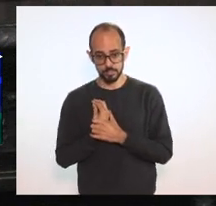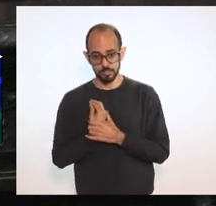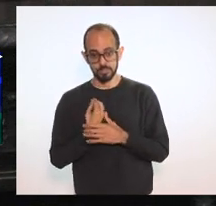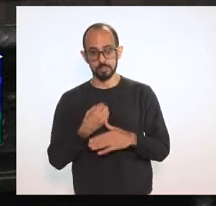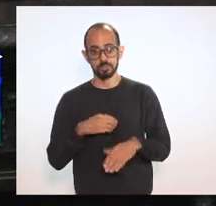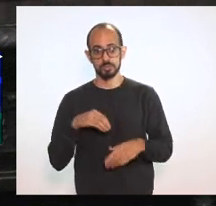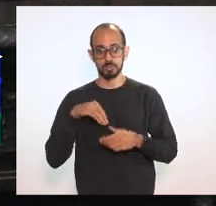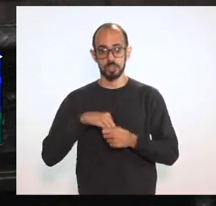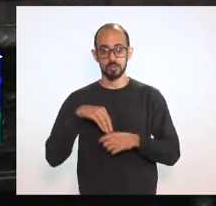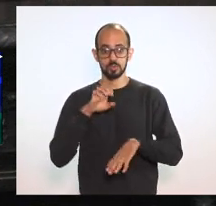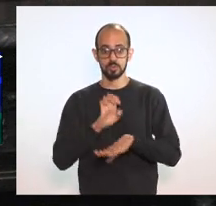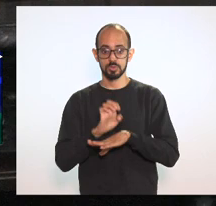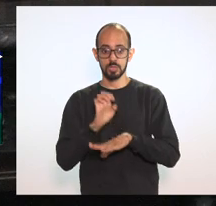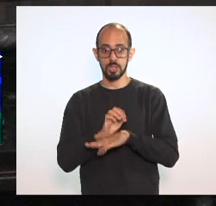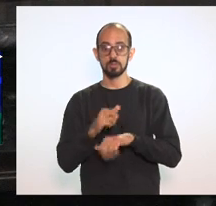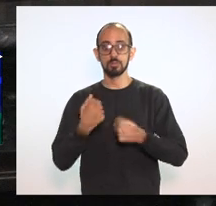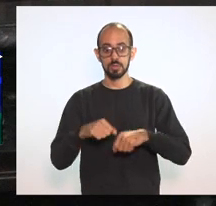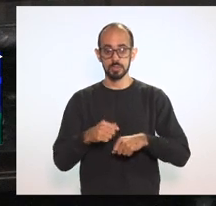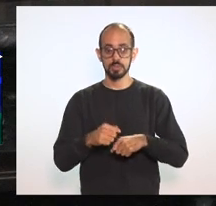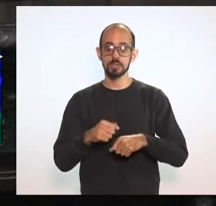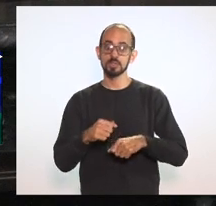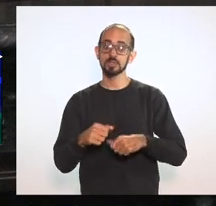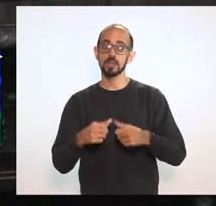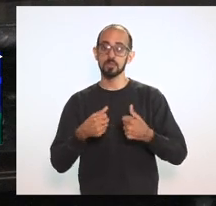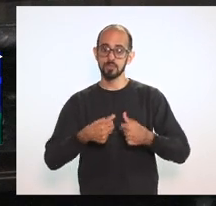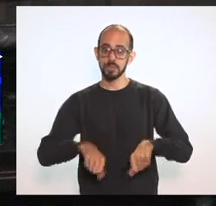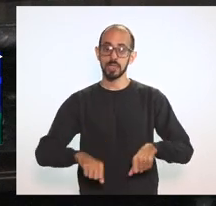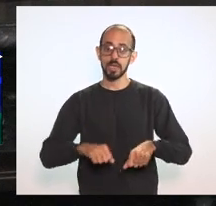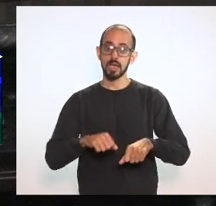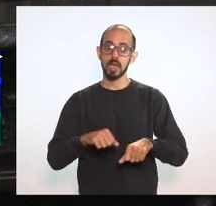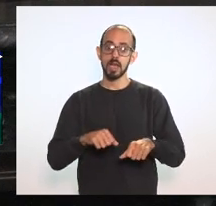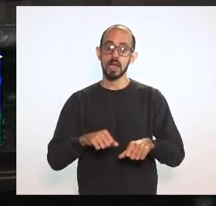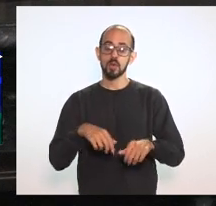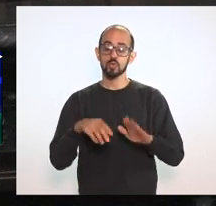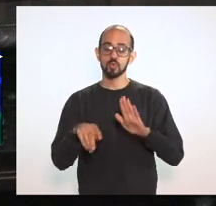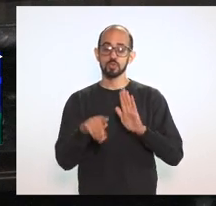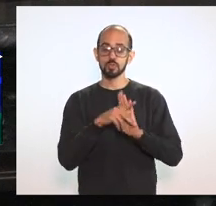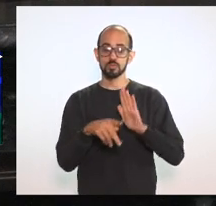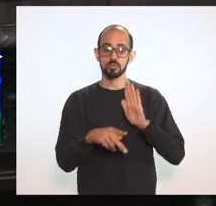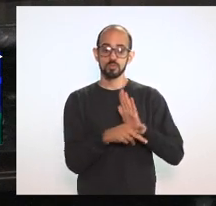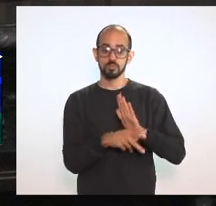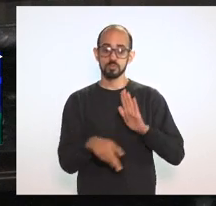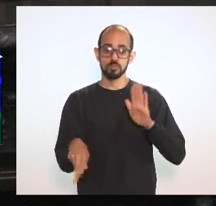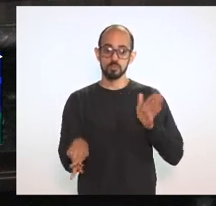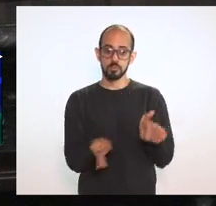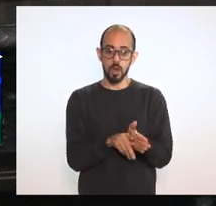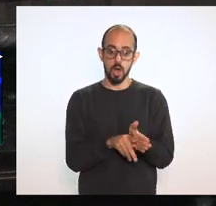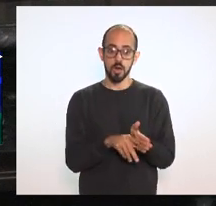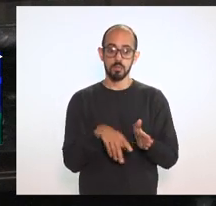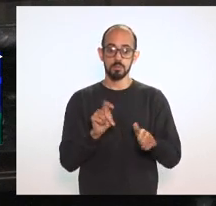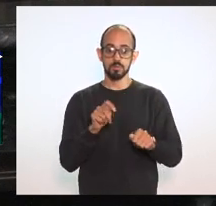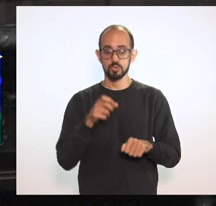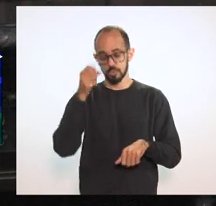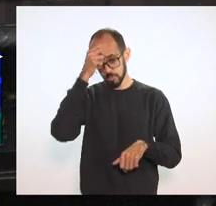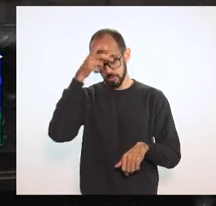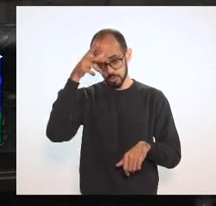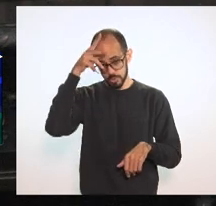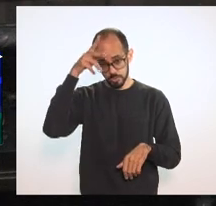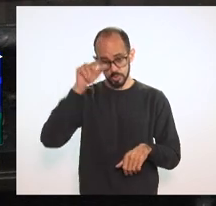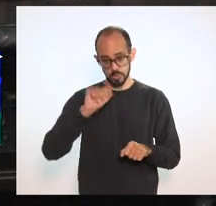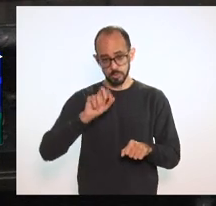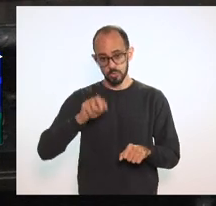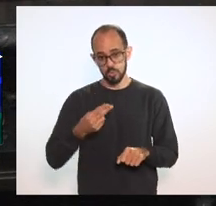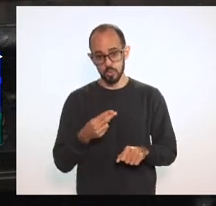estaduais tem que prevalecer as normas adotadas pelos municípios com ela entendimento inclusive o Supremo Tribunal Federal